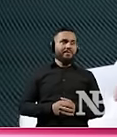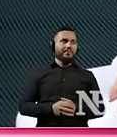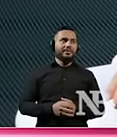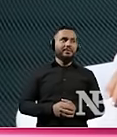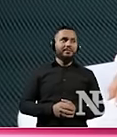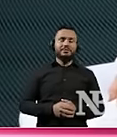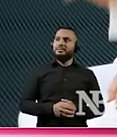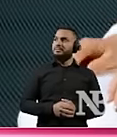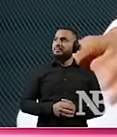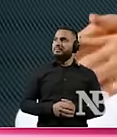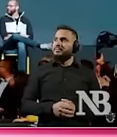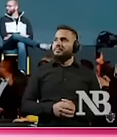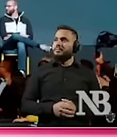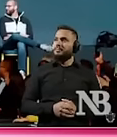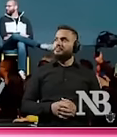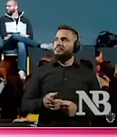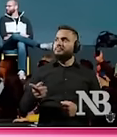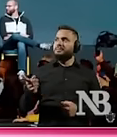Essa foto foi aonde, presidente?